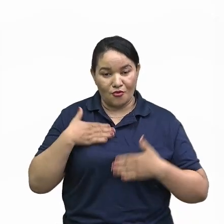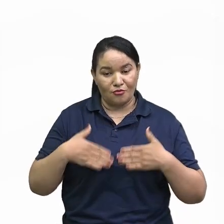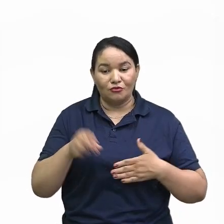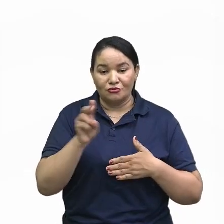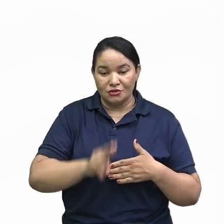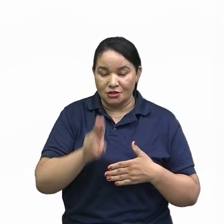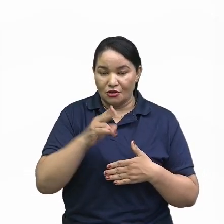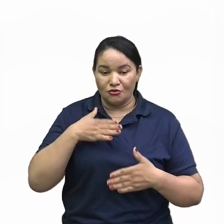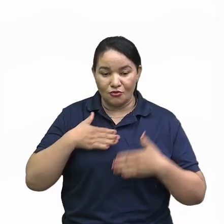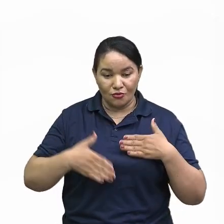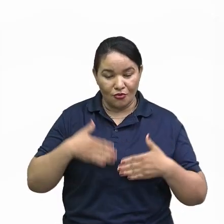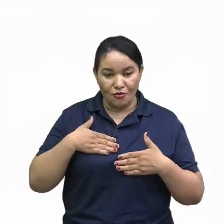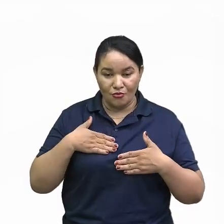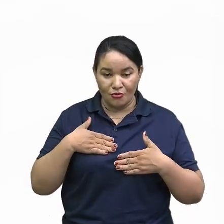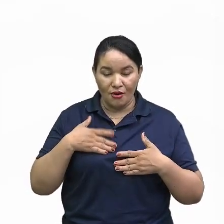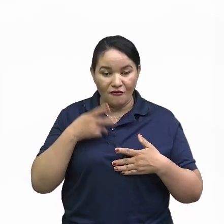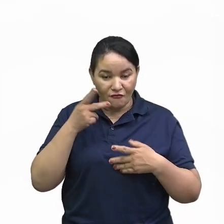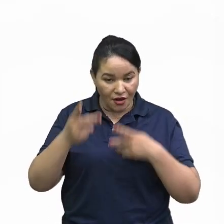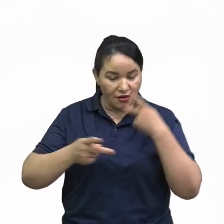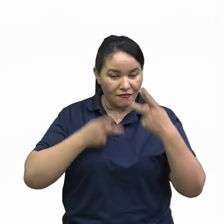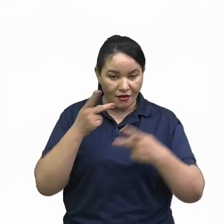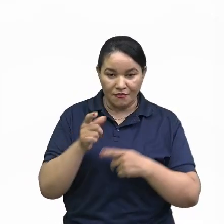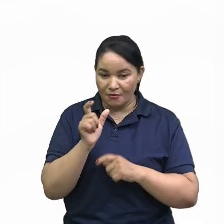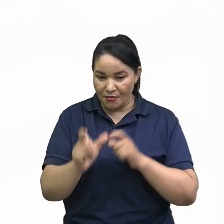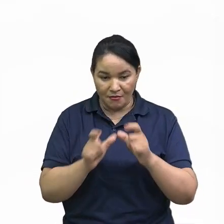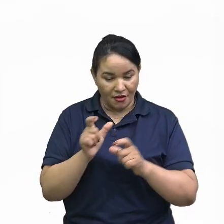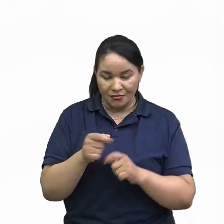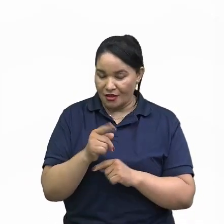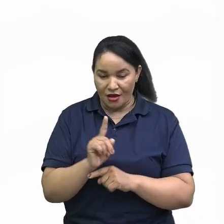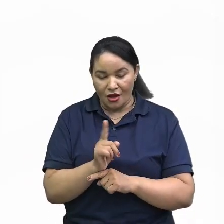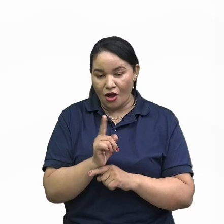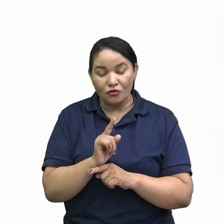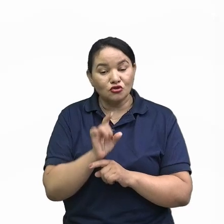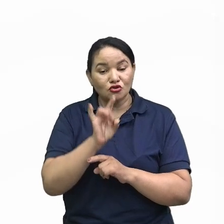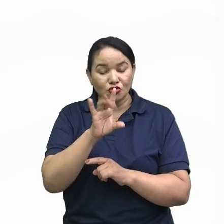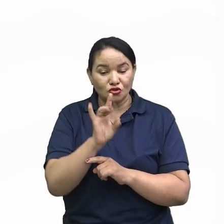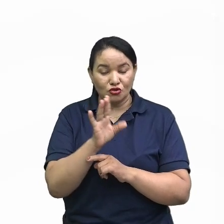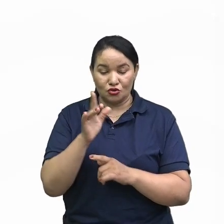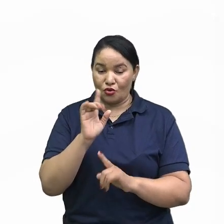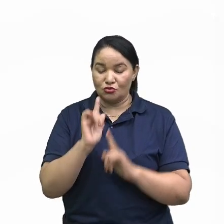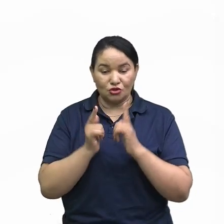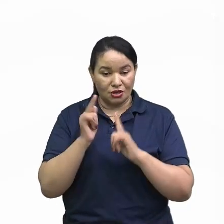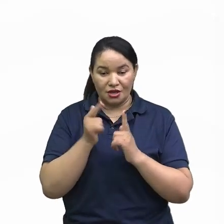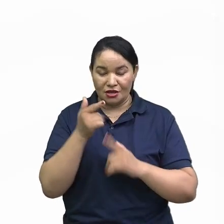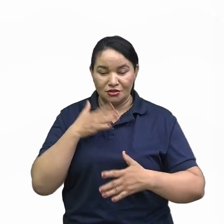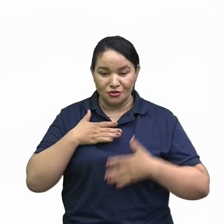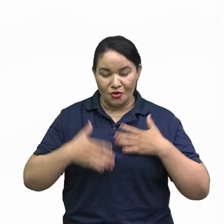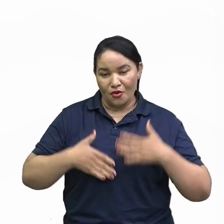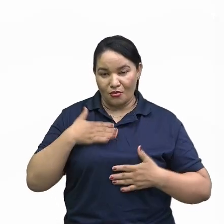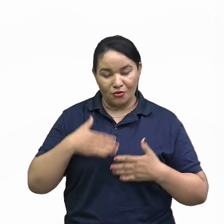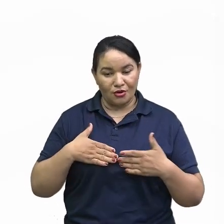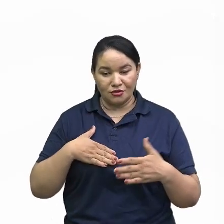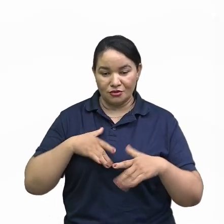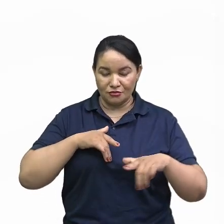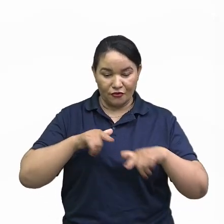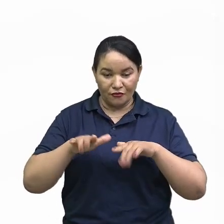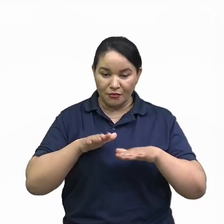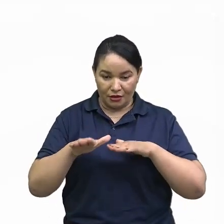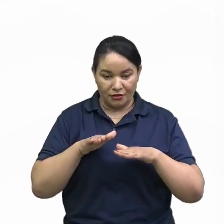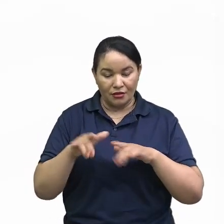uma palavra, mas gesticulando. E aí a gente vai perceber práticas de